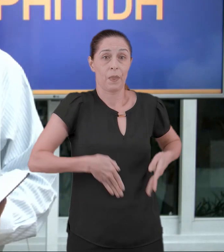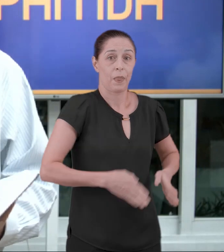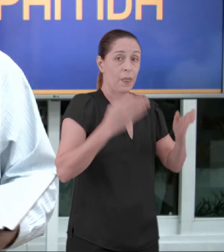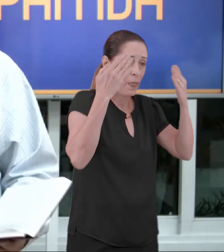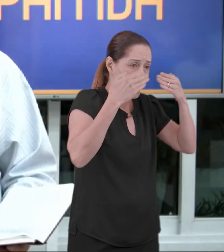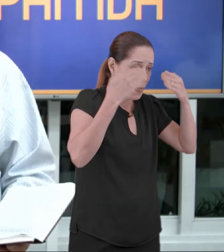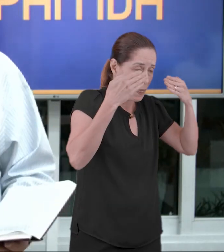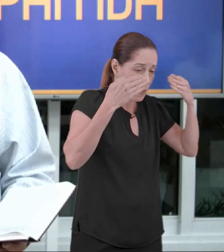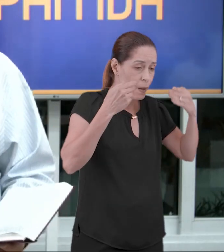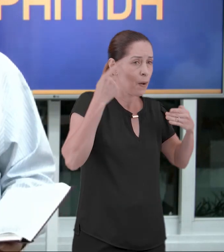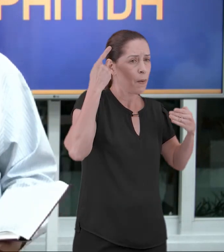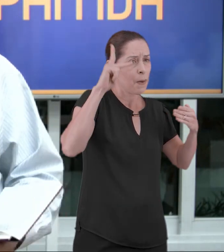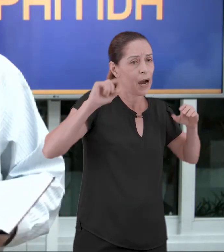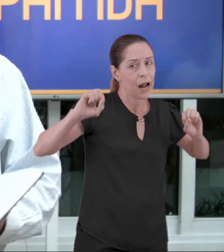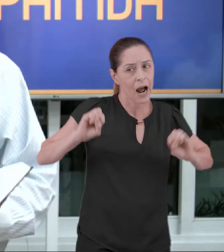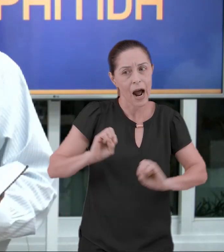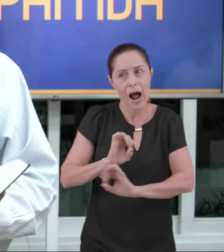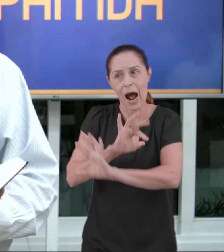Esse termo